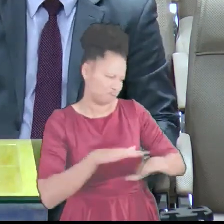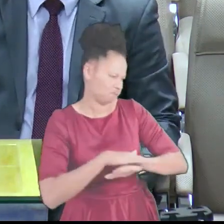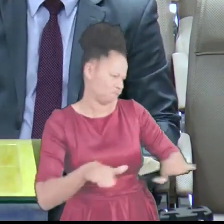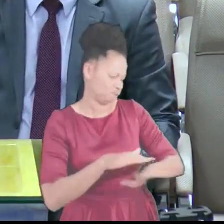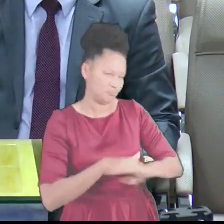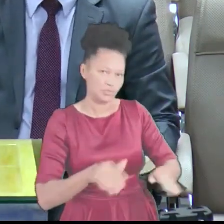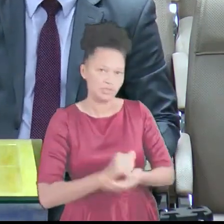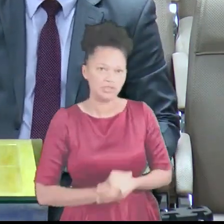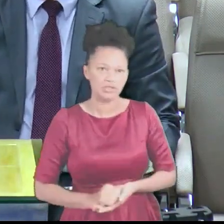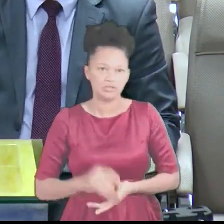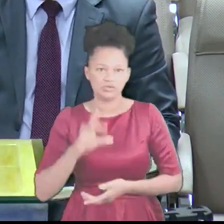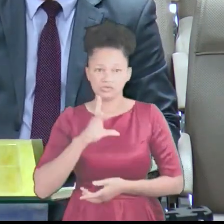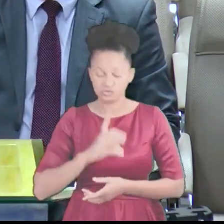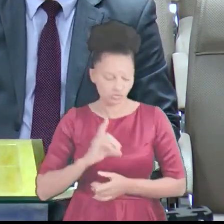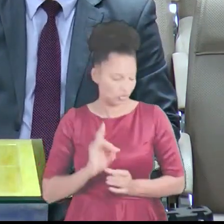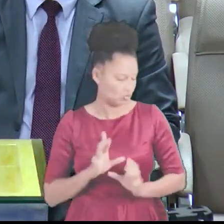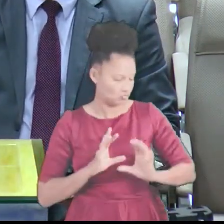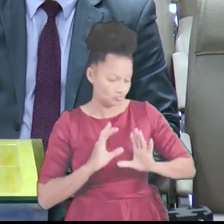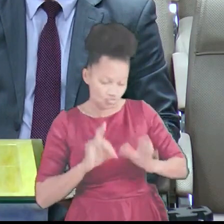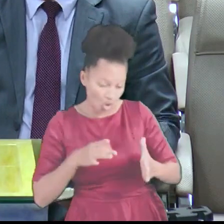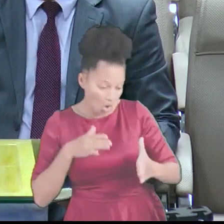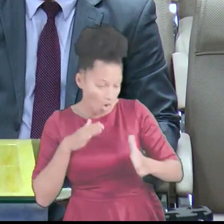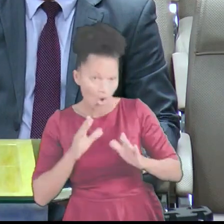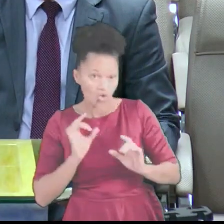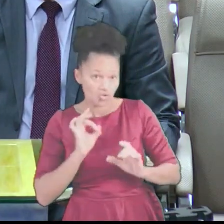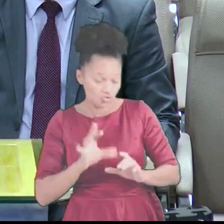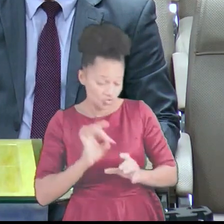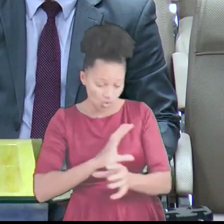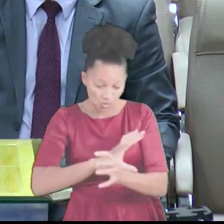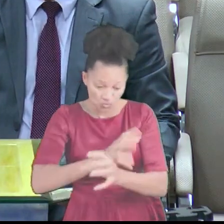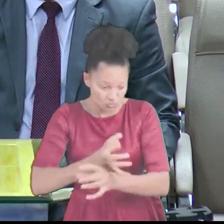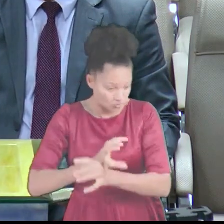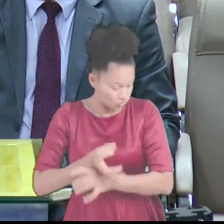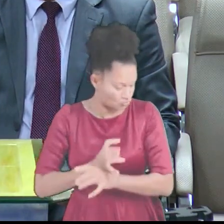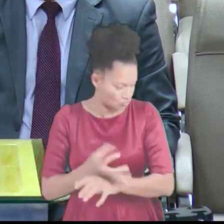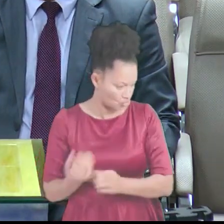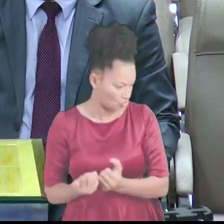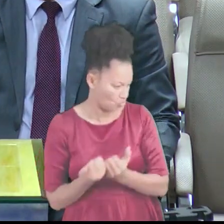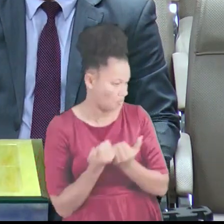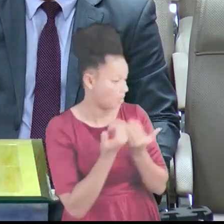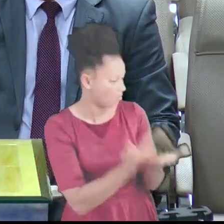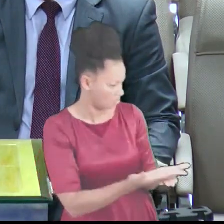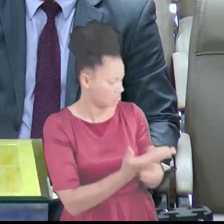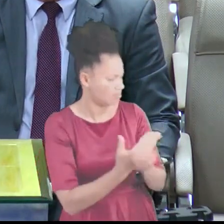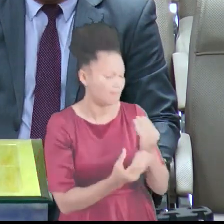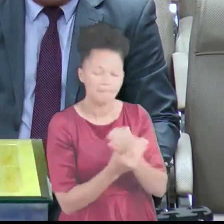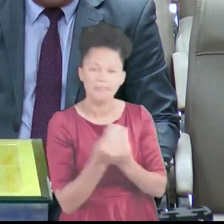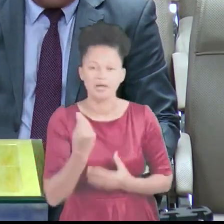porque Deus só coloca, olha isso aqui, Deus só coloca osso seco na mão de Ezequiel.